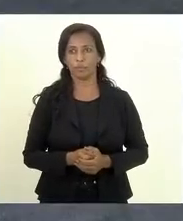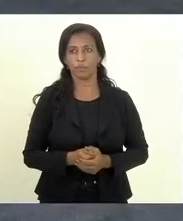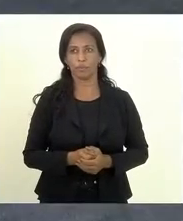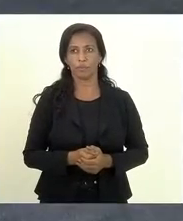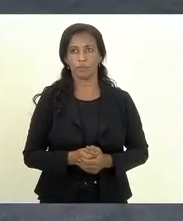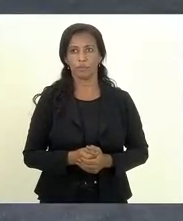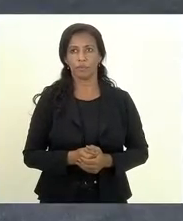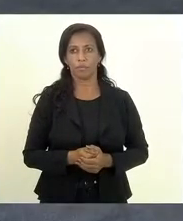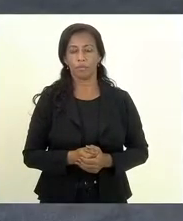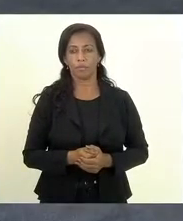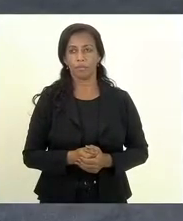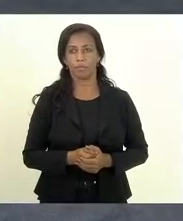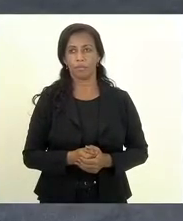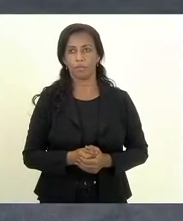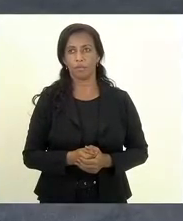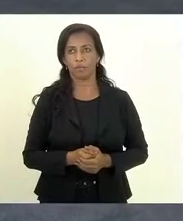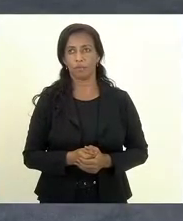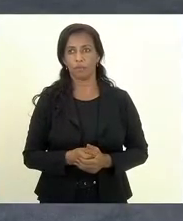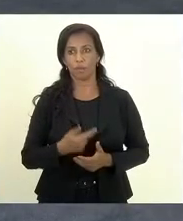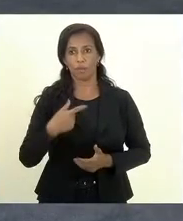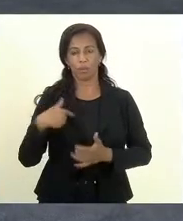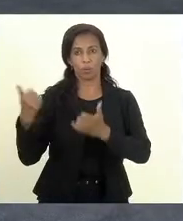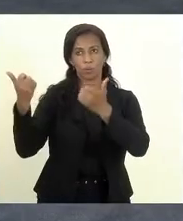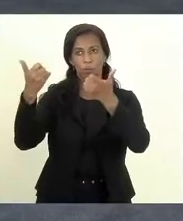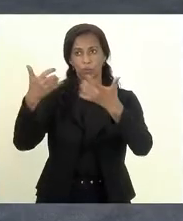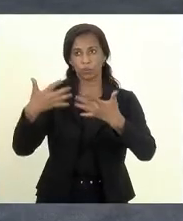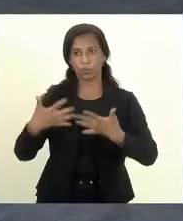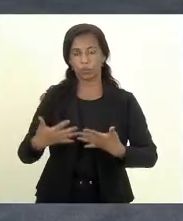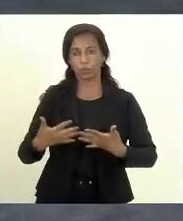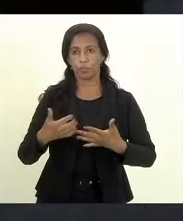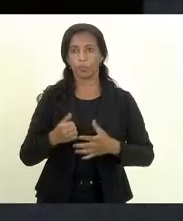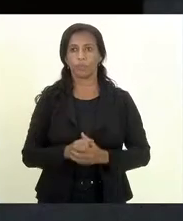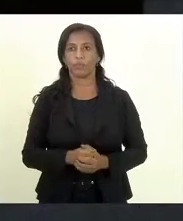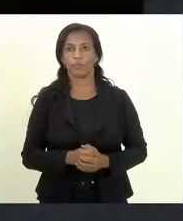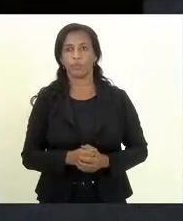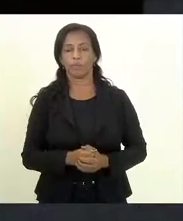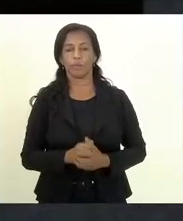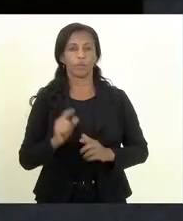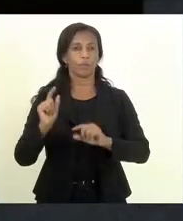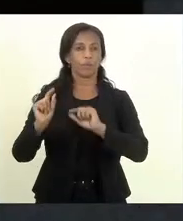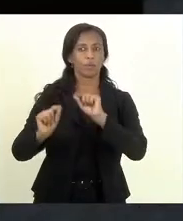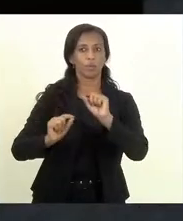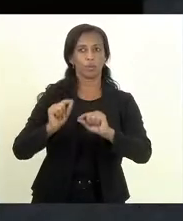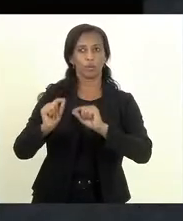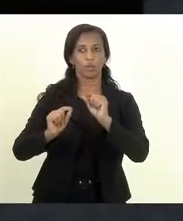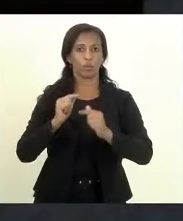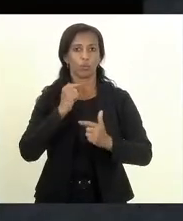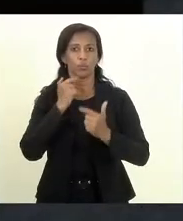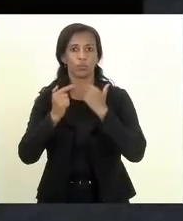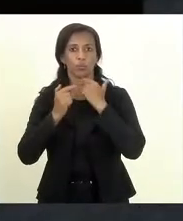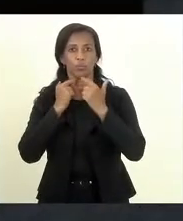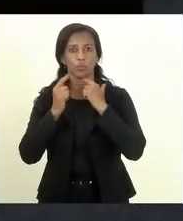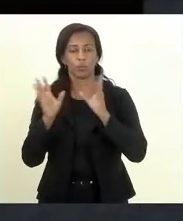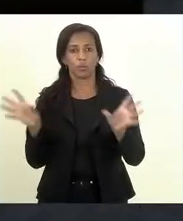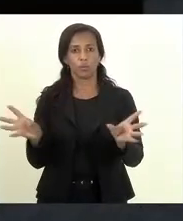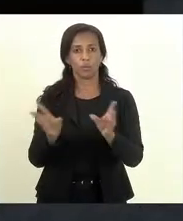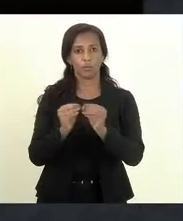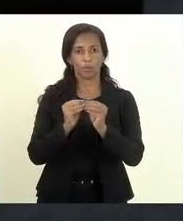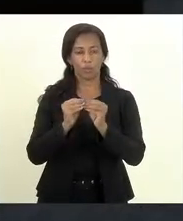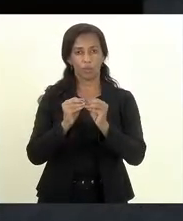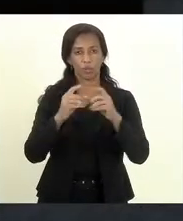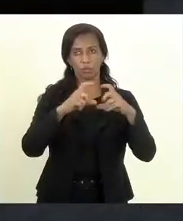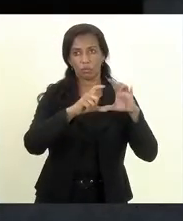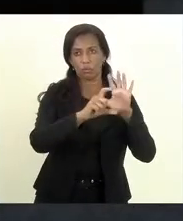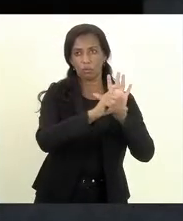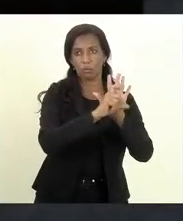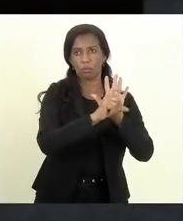3º, eu defino o que é a consulta pública e fecho o parágrafo